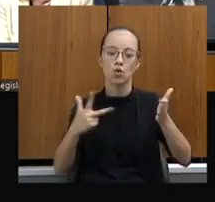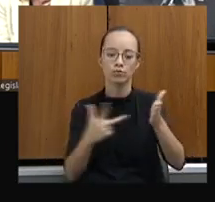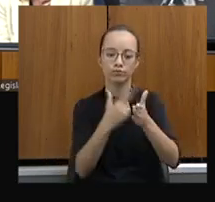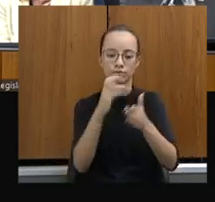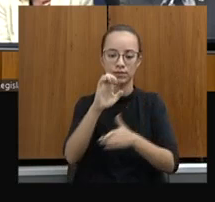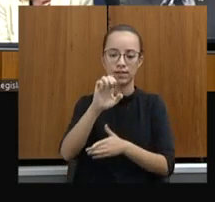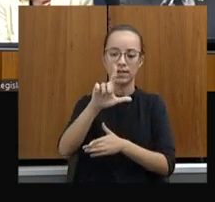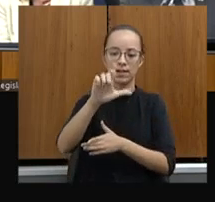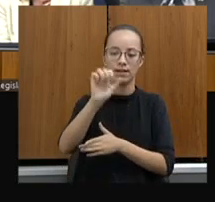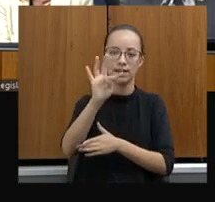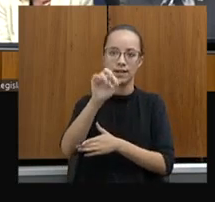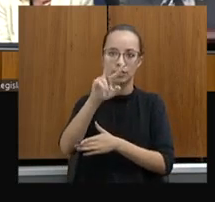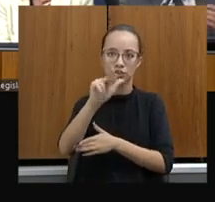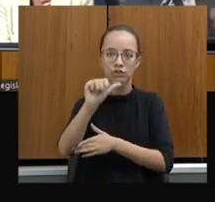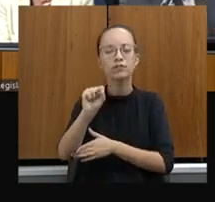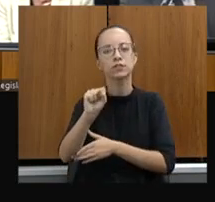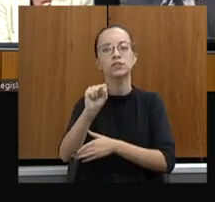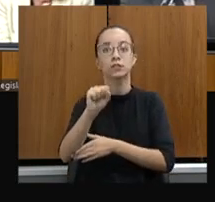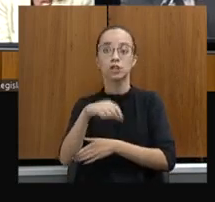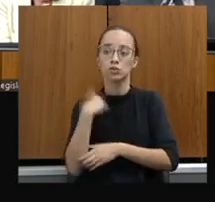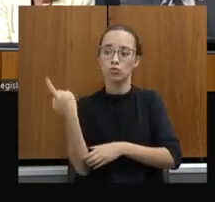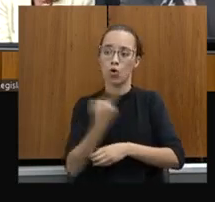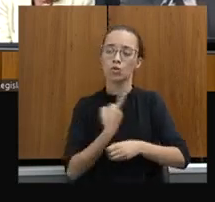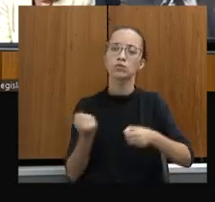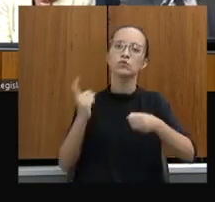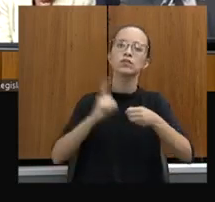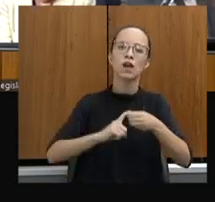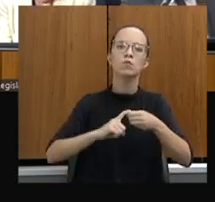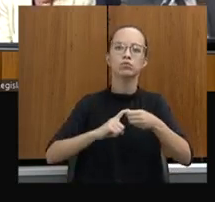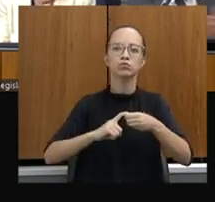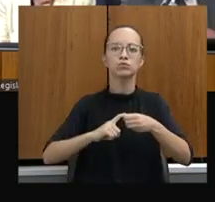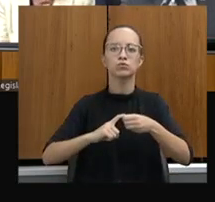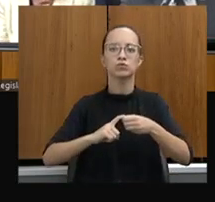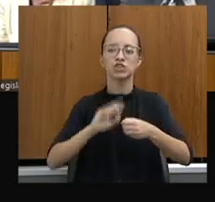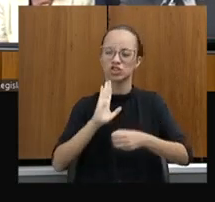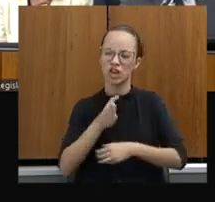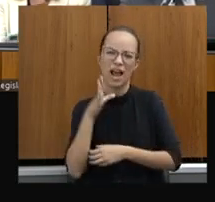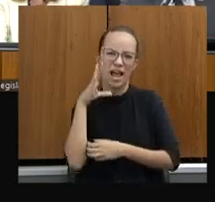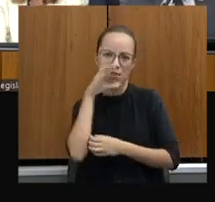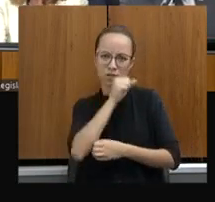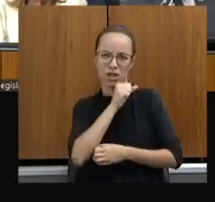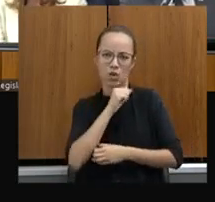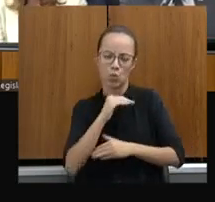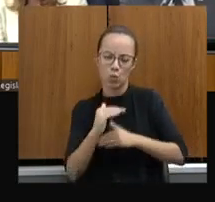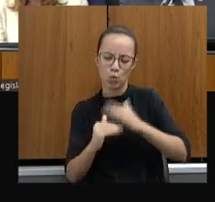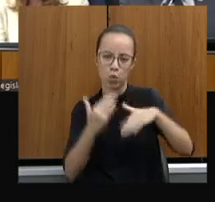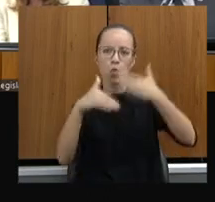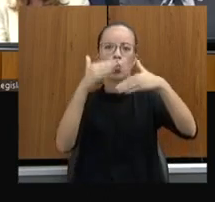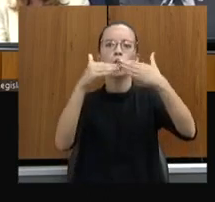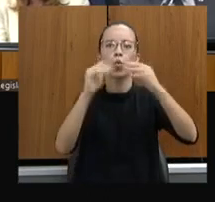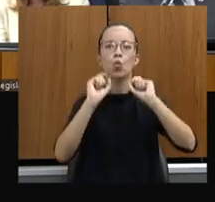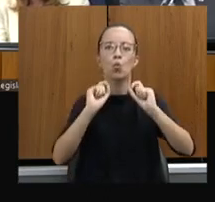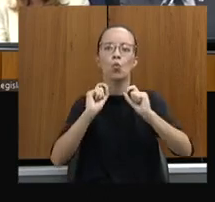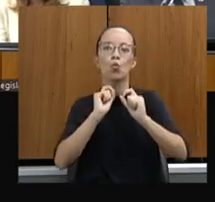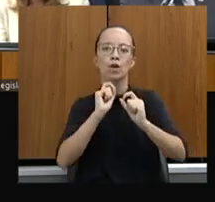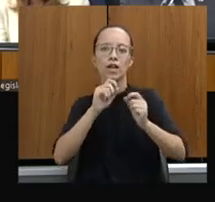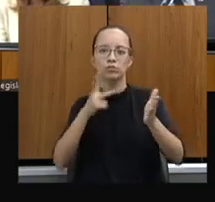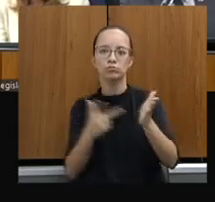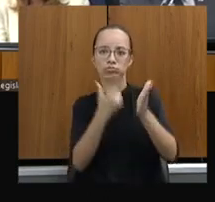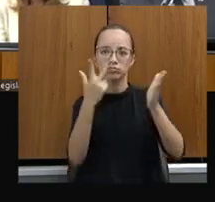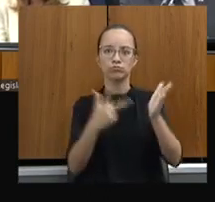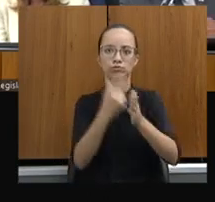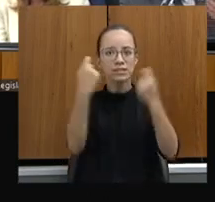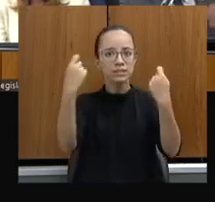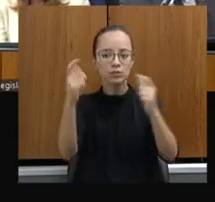eletiva no nosso estado e já voltamos em uma marcha até mais rápida e acelerada na operação dos meninos e meninas que estão